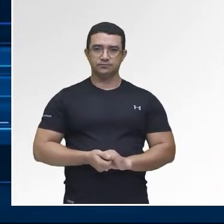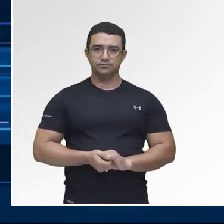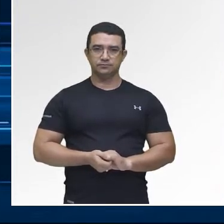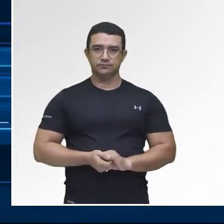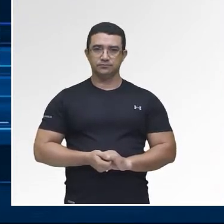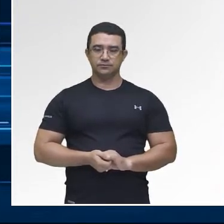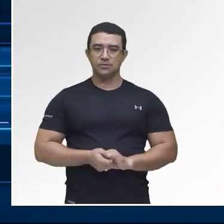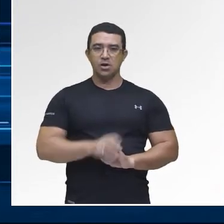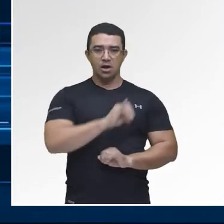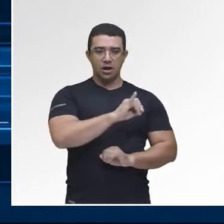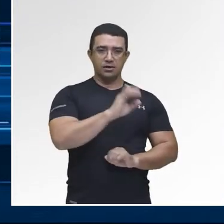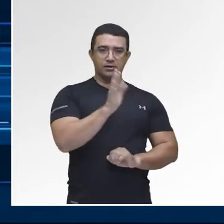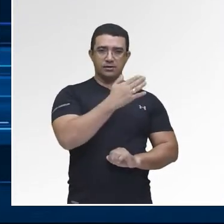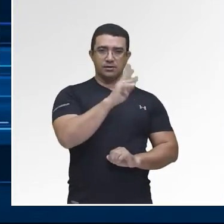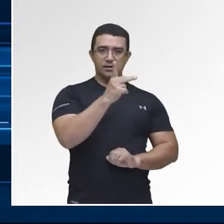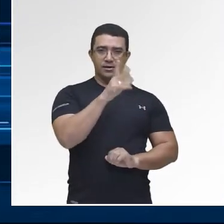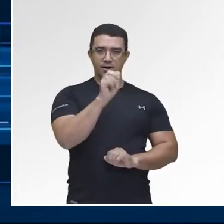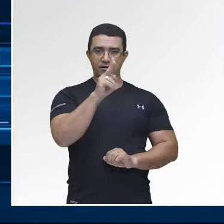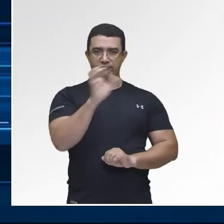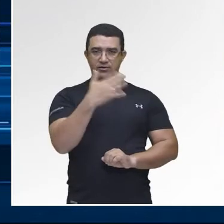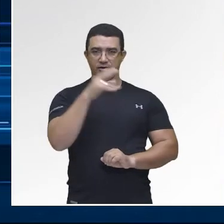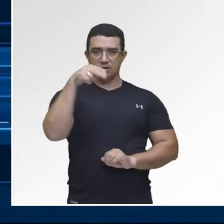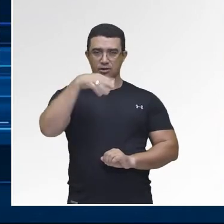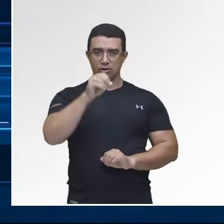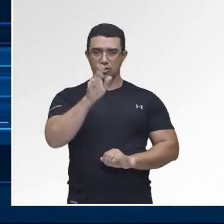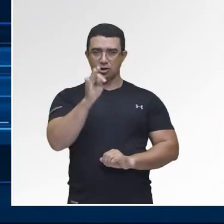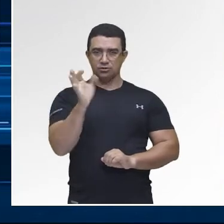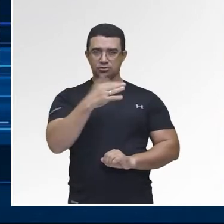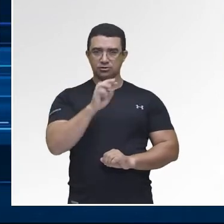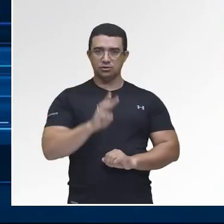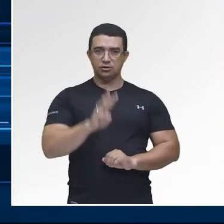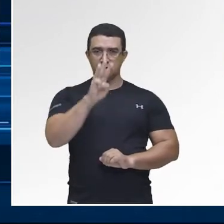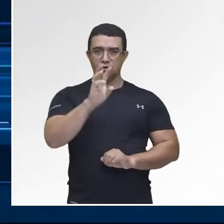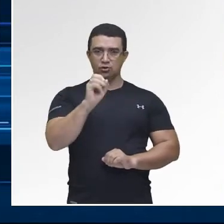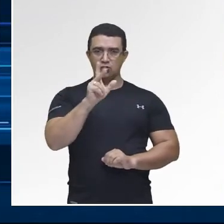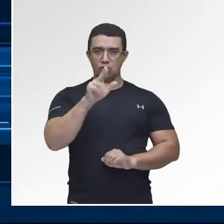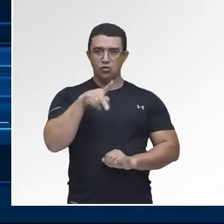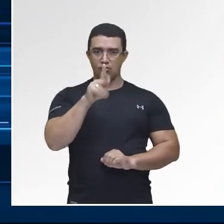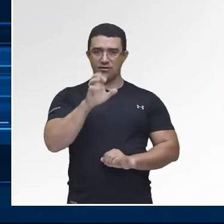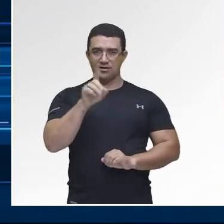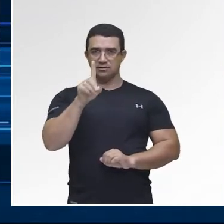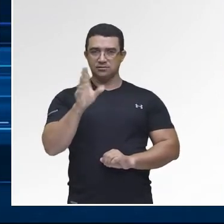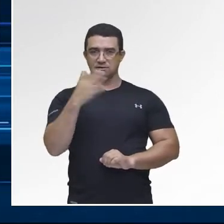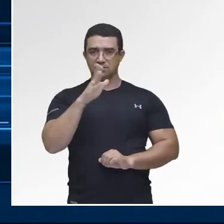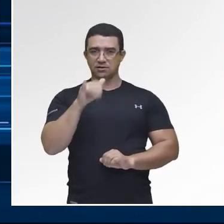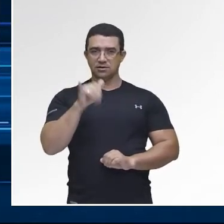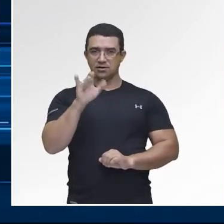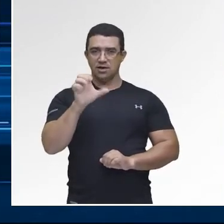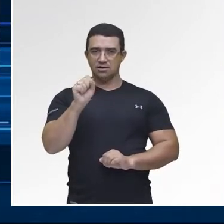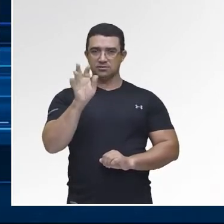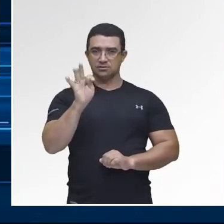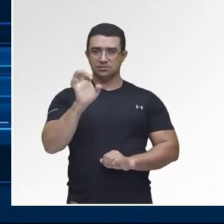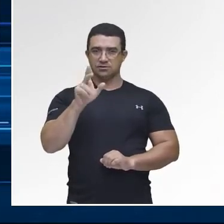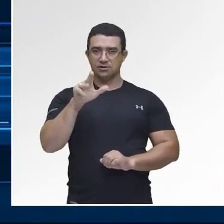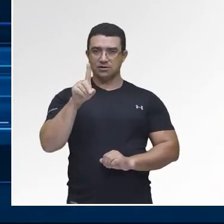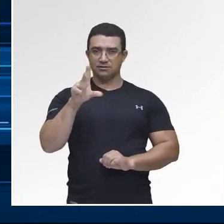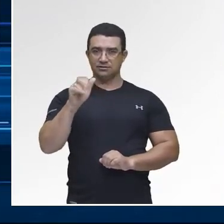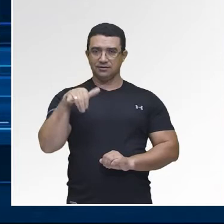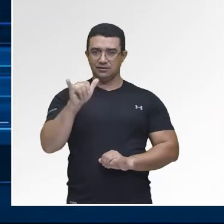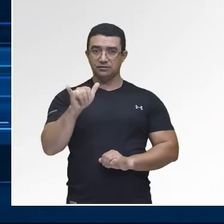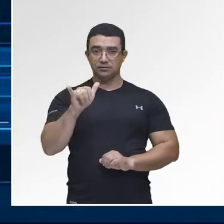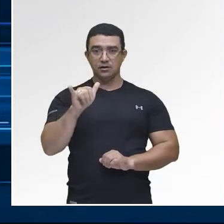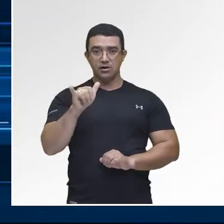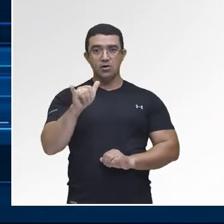I have not worked yesterday, tá? Olha só, o particípio passado desse verbo, né? Que é o verbo